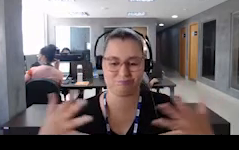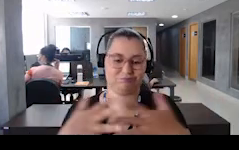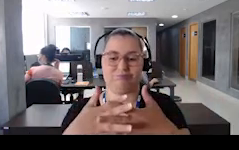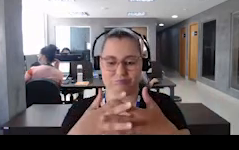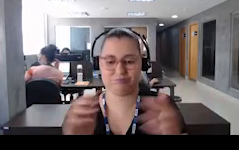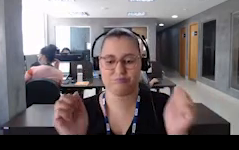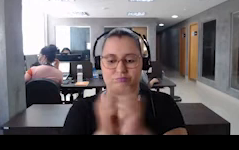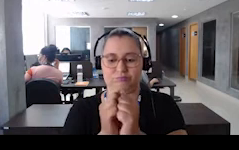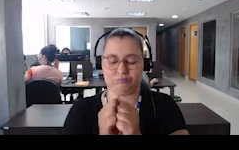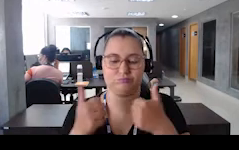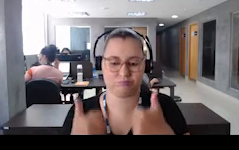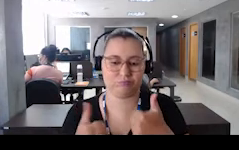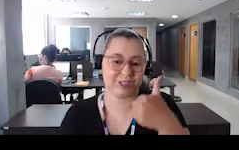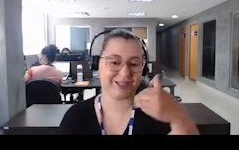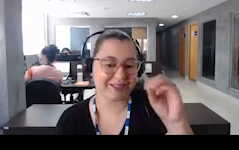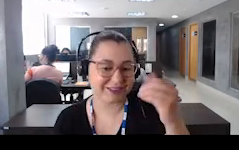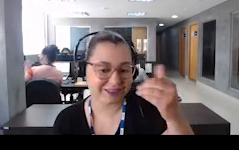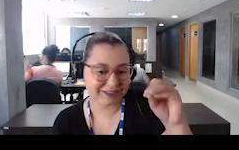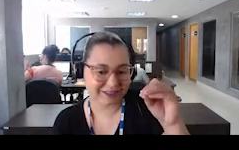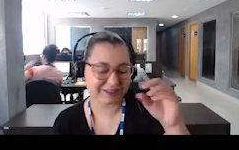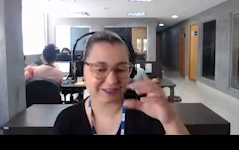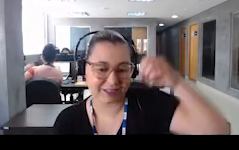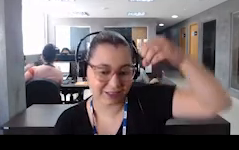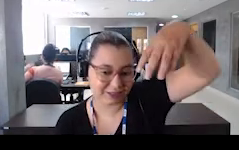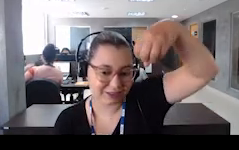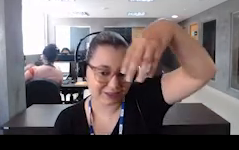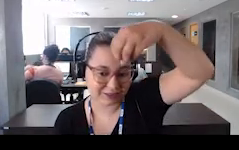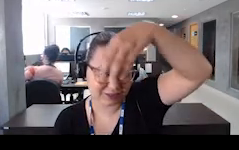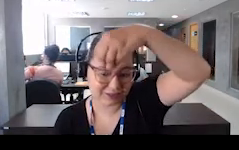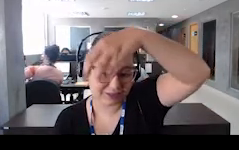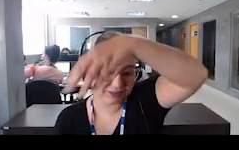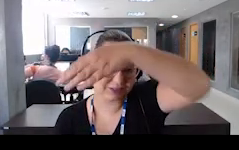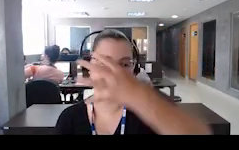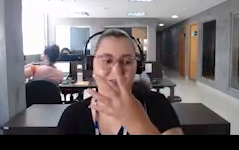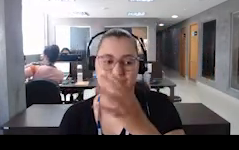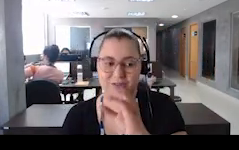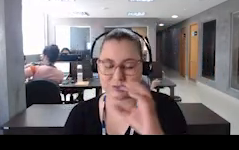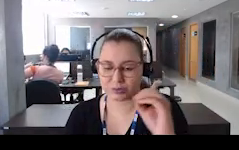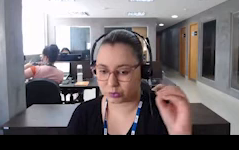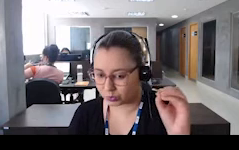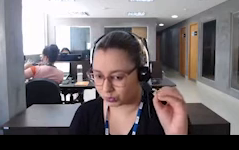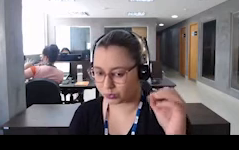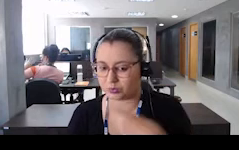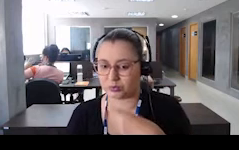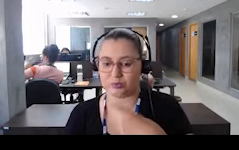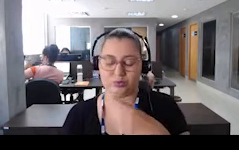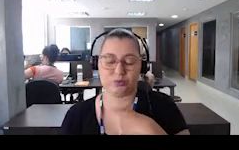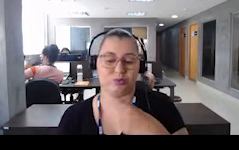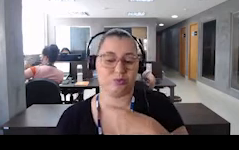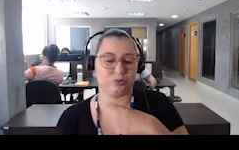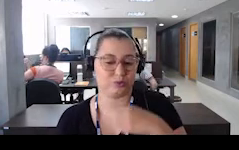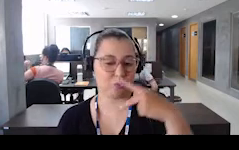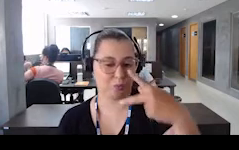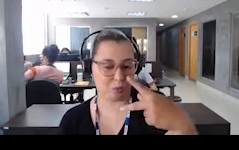por exemplo, ó, as 10 lâmpadas mistas que têm potência individual de 400 watts e tem uma